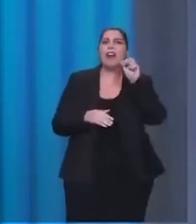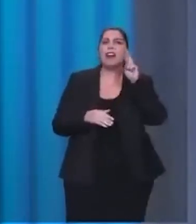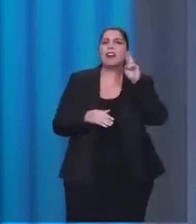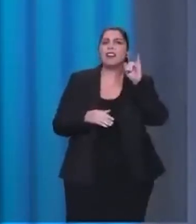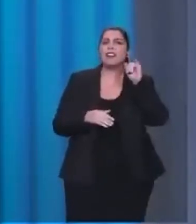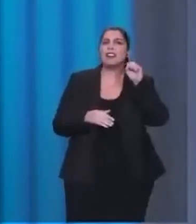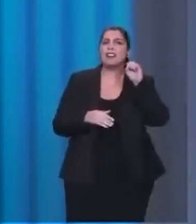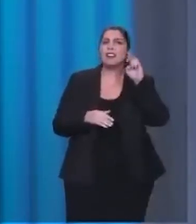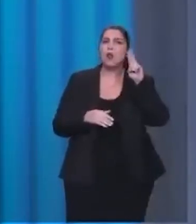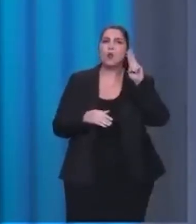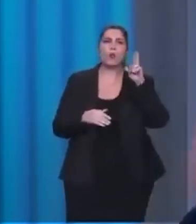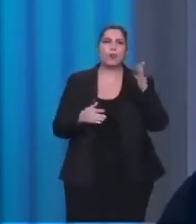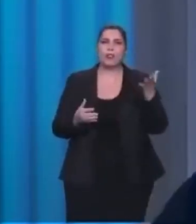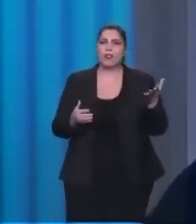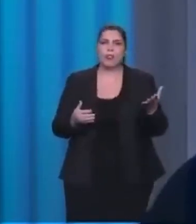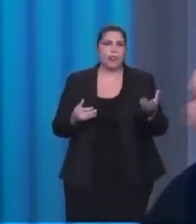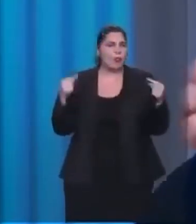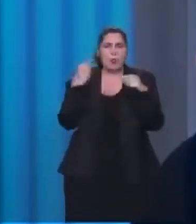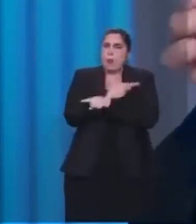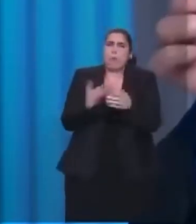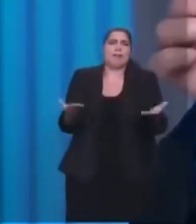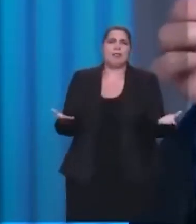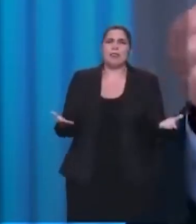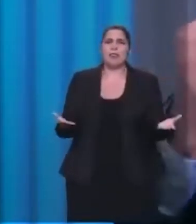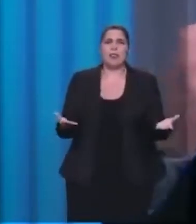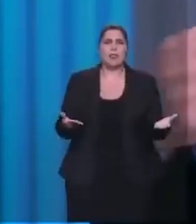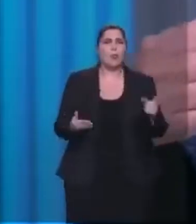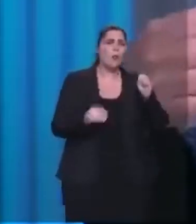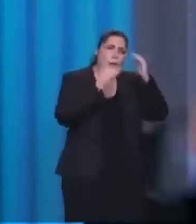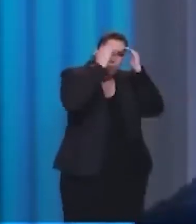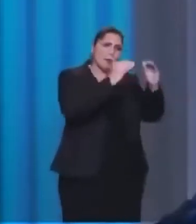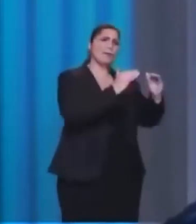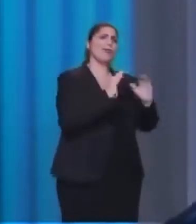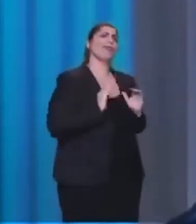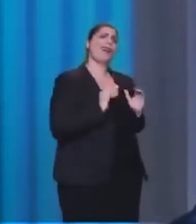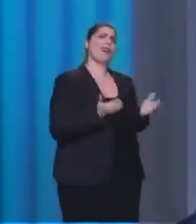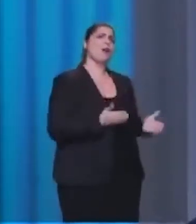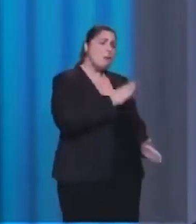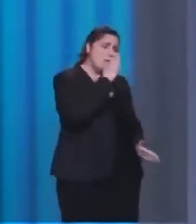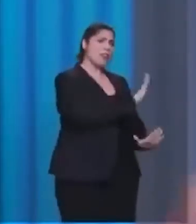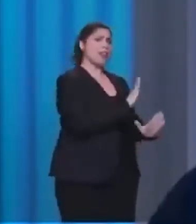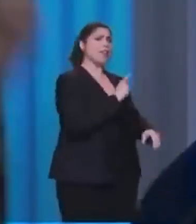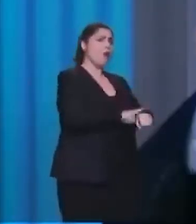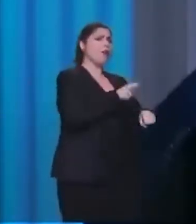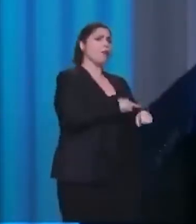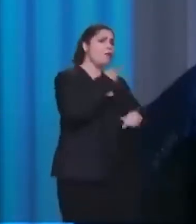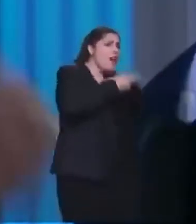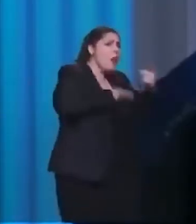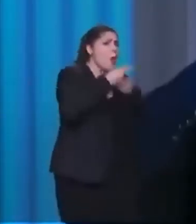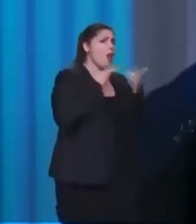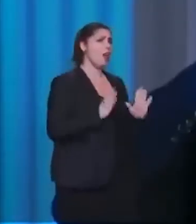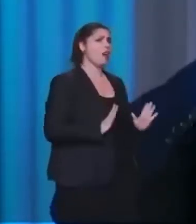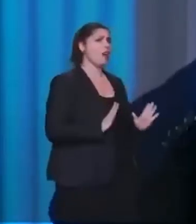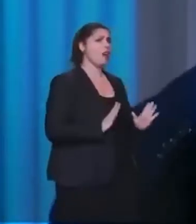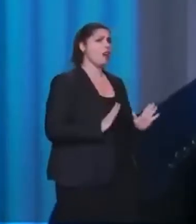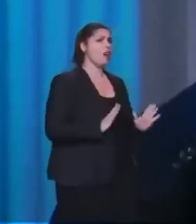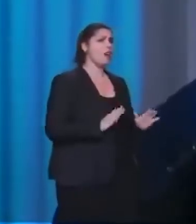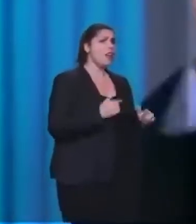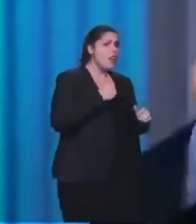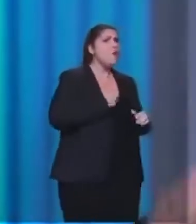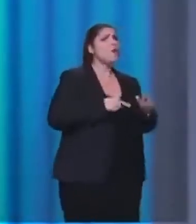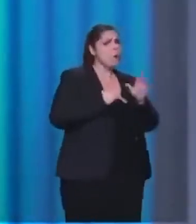dá. Ou você aprende a respeitar e fecha a boca quando alguém estiver falando. E eu fiquei. Boca, eu né? fiquei de